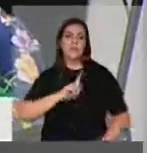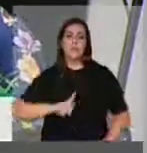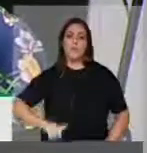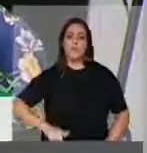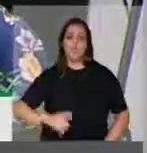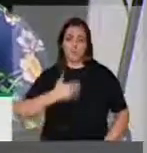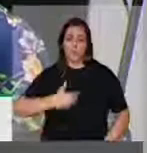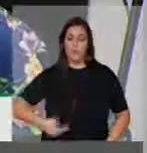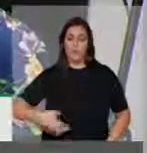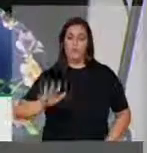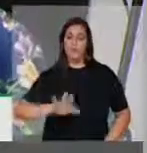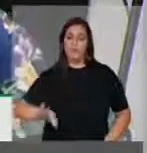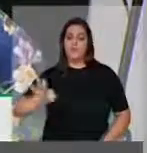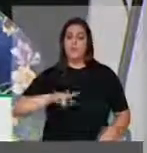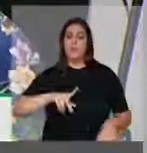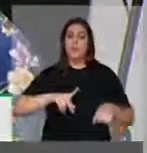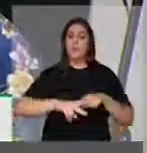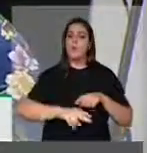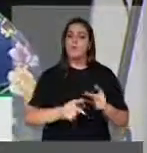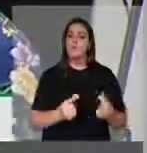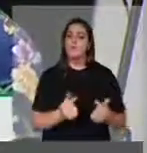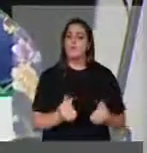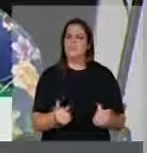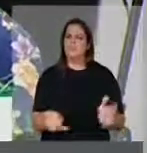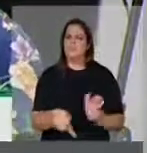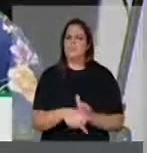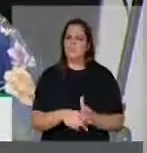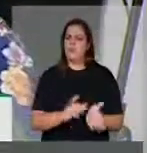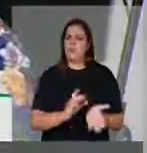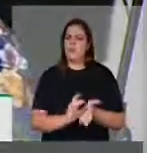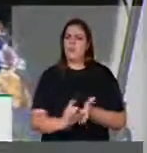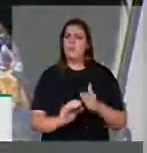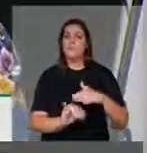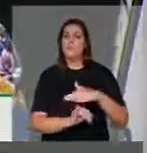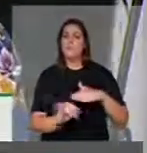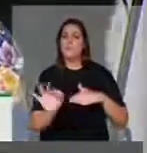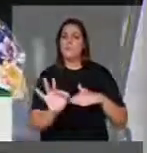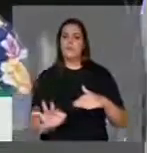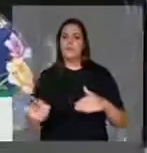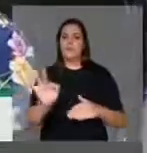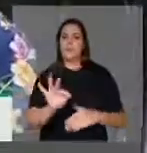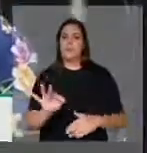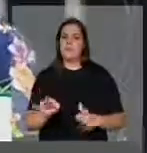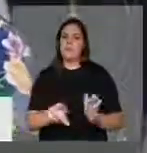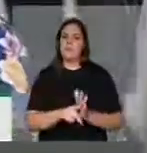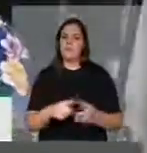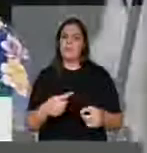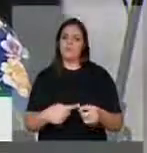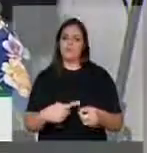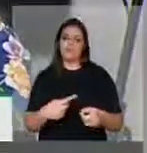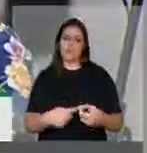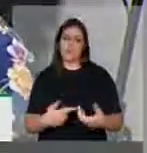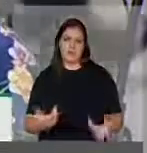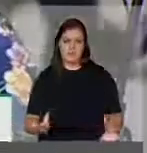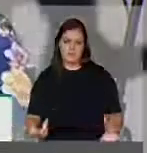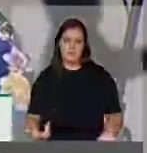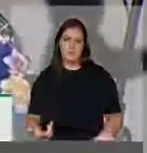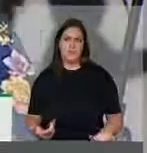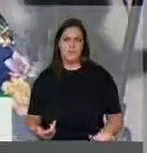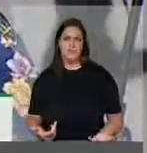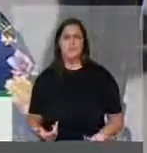cortados 18 milhões que eram destinados ao Instituto Federal de Iturama. Além desse